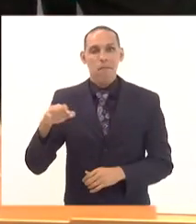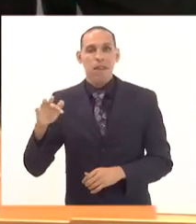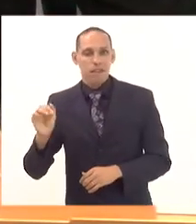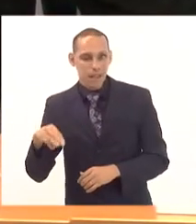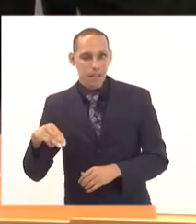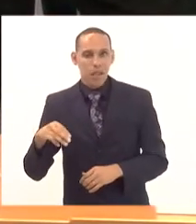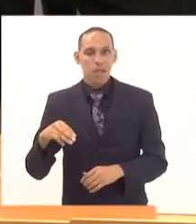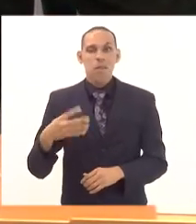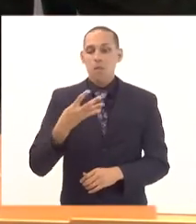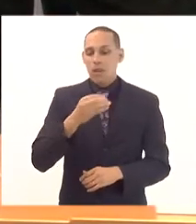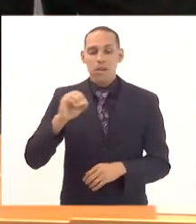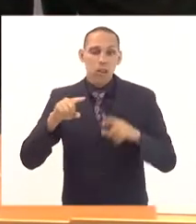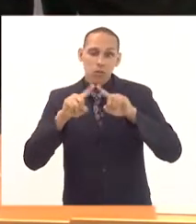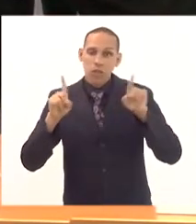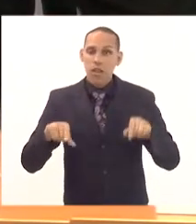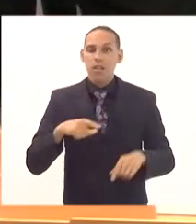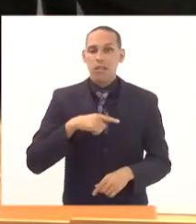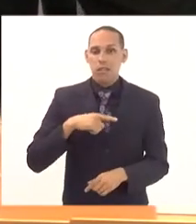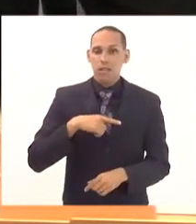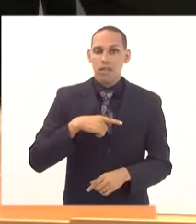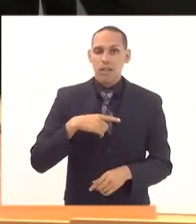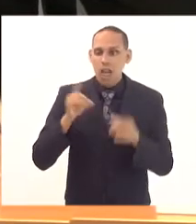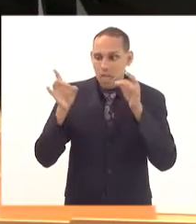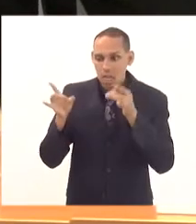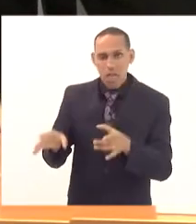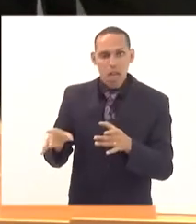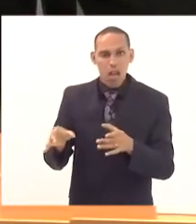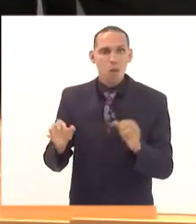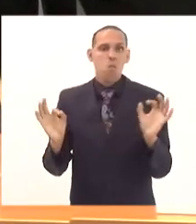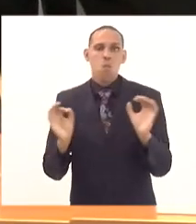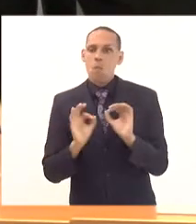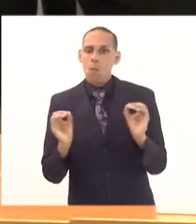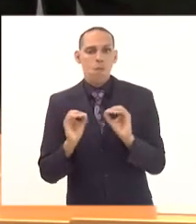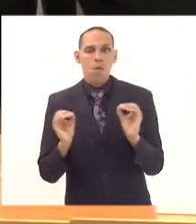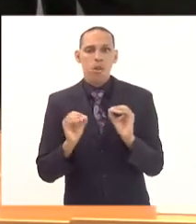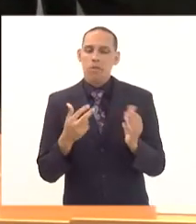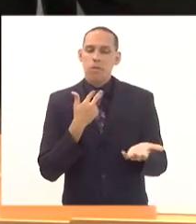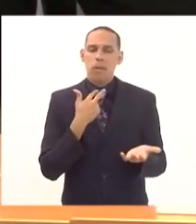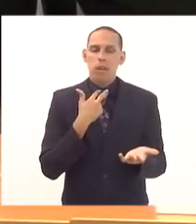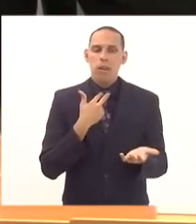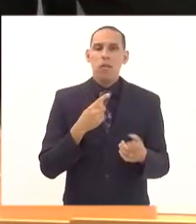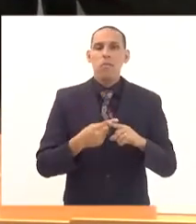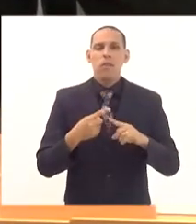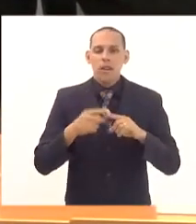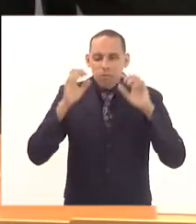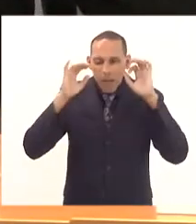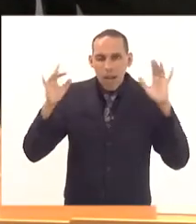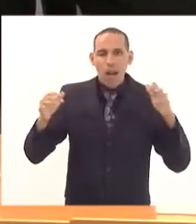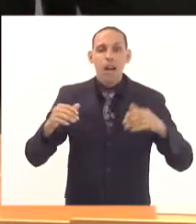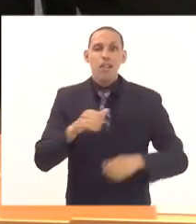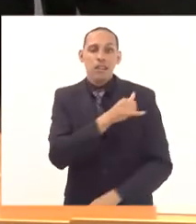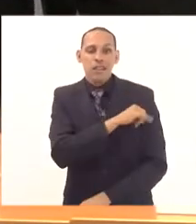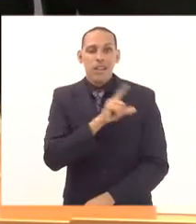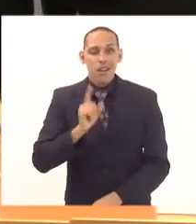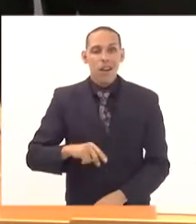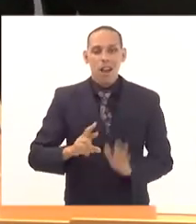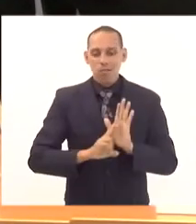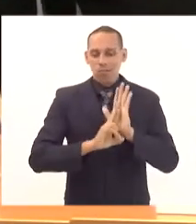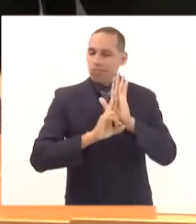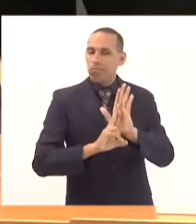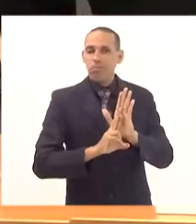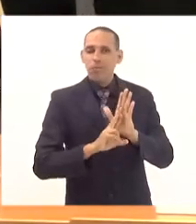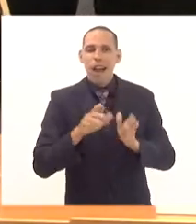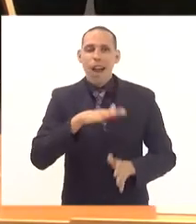400 profissionais e não podemos abrir mão de nenhum desses empregos pensando Rio de Janeiro como referência